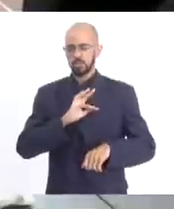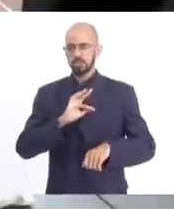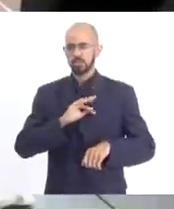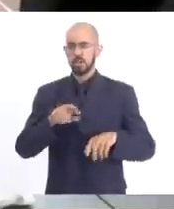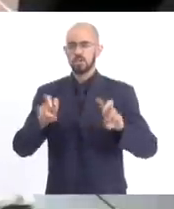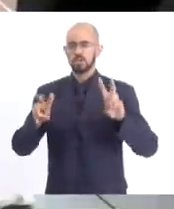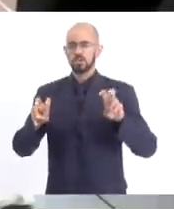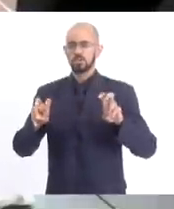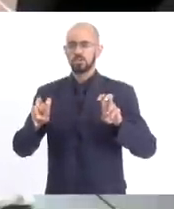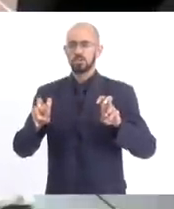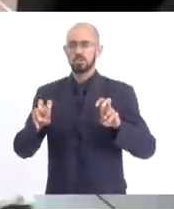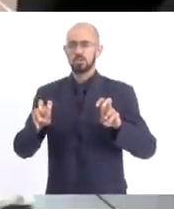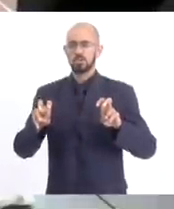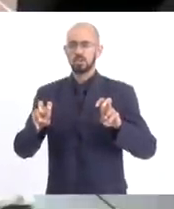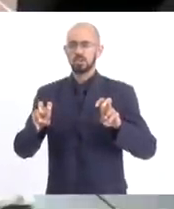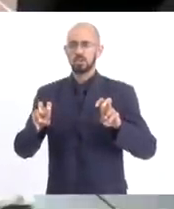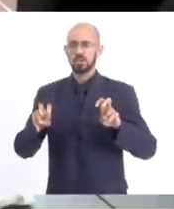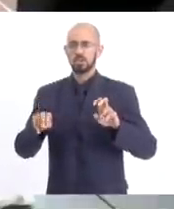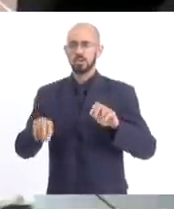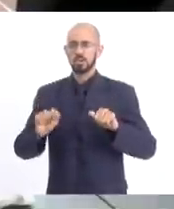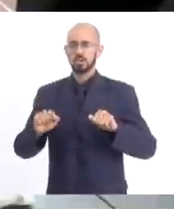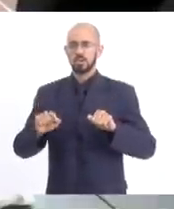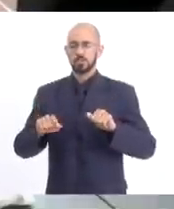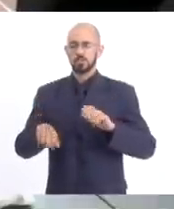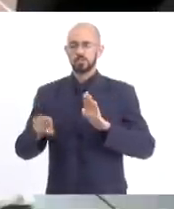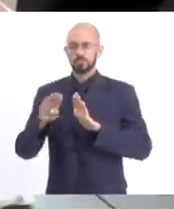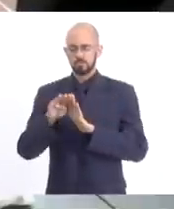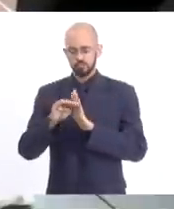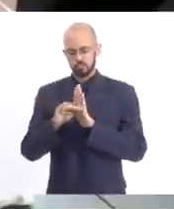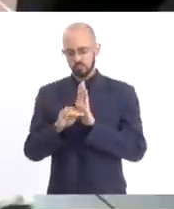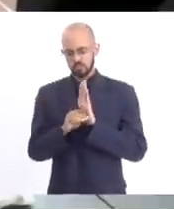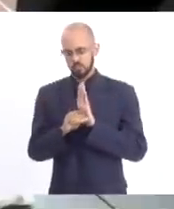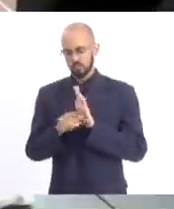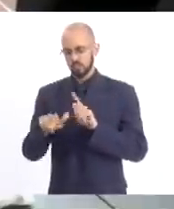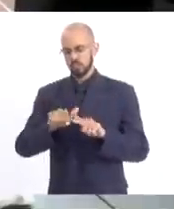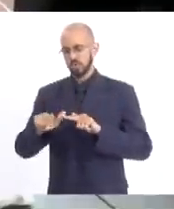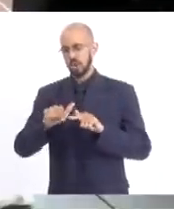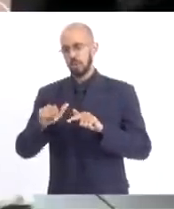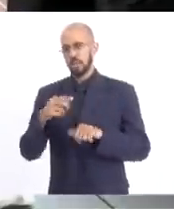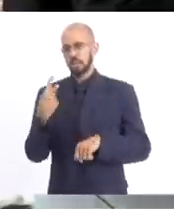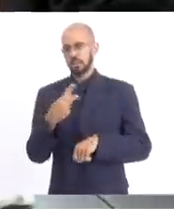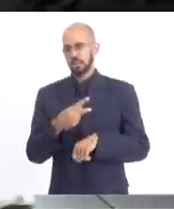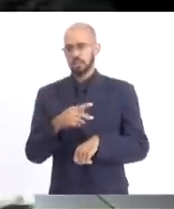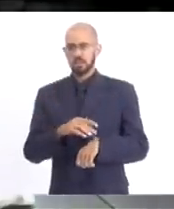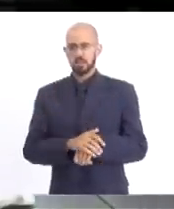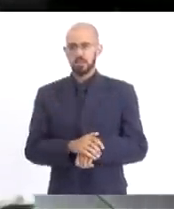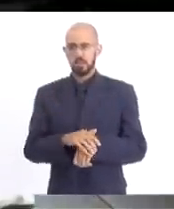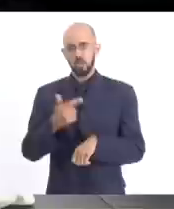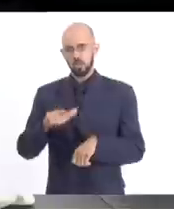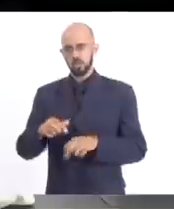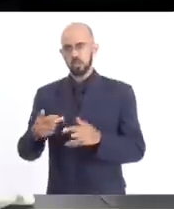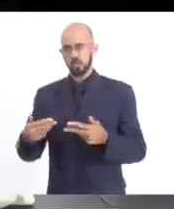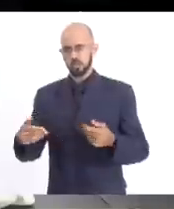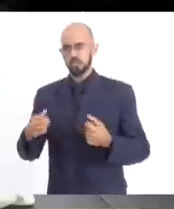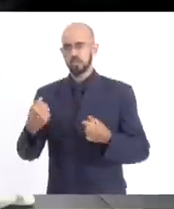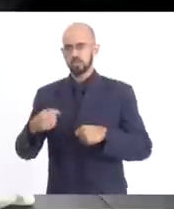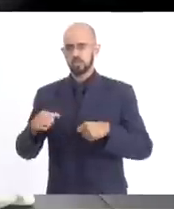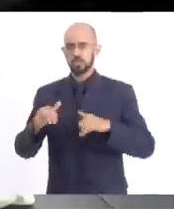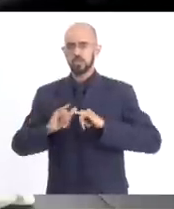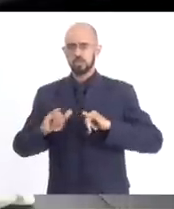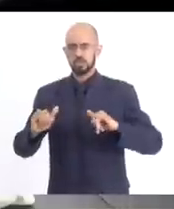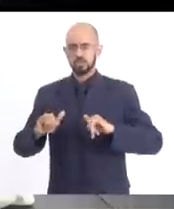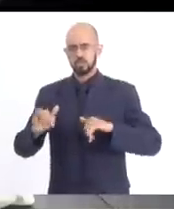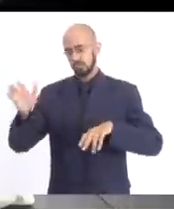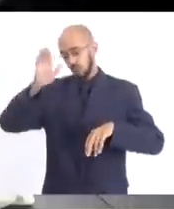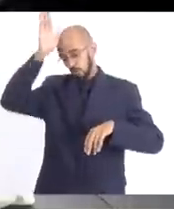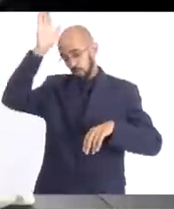tange a escala dele. Isso hoje é outra coisa que deveria estar sinalizando aqui. O bombeiro